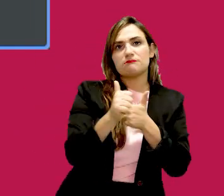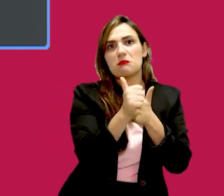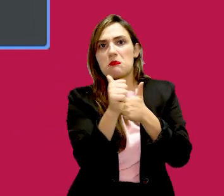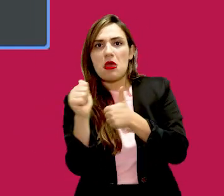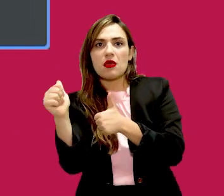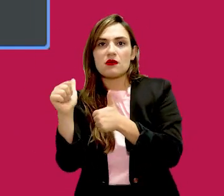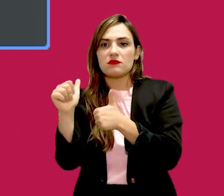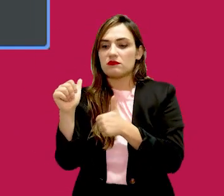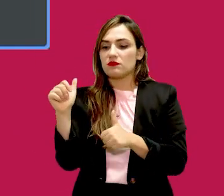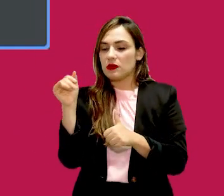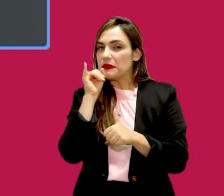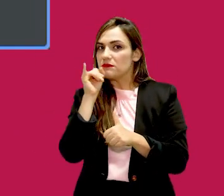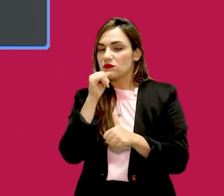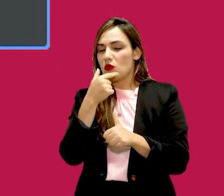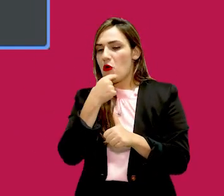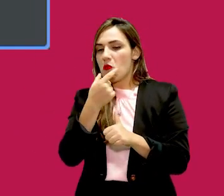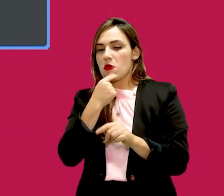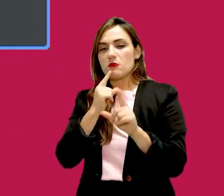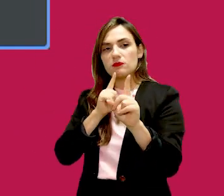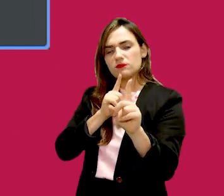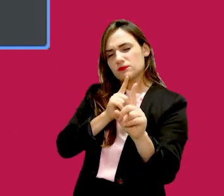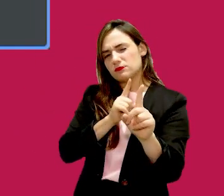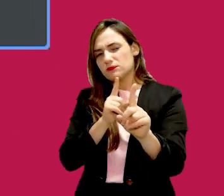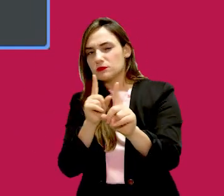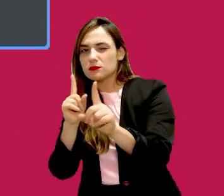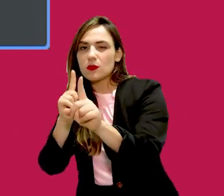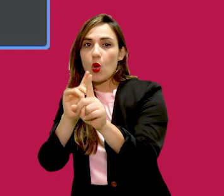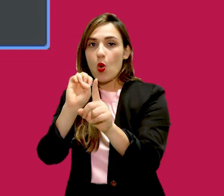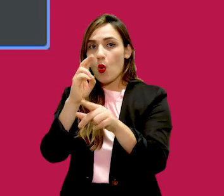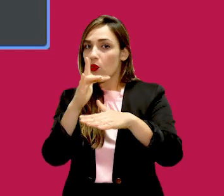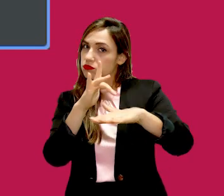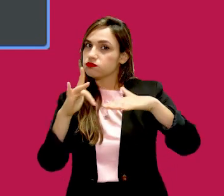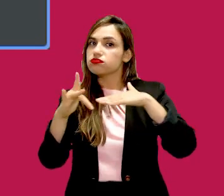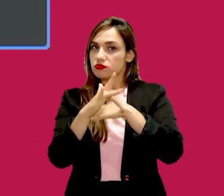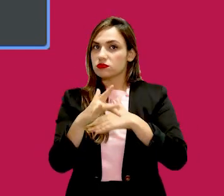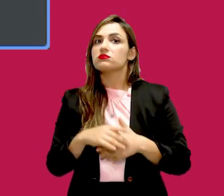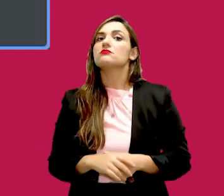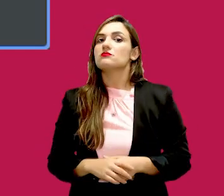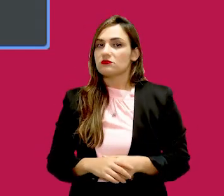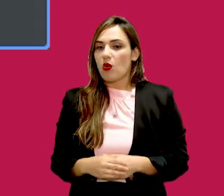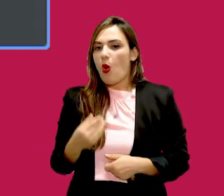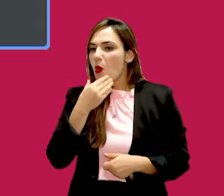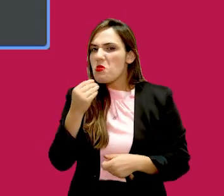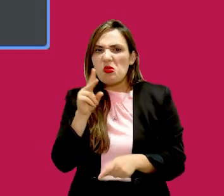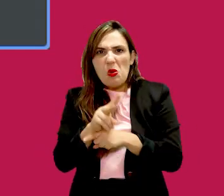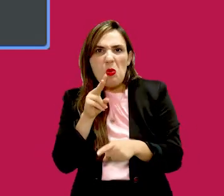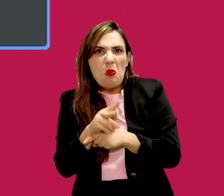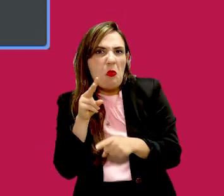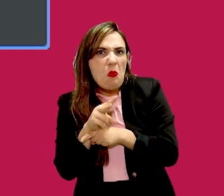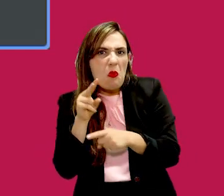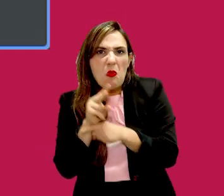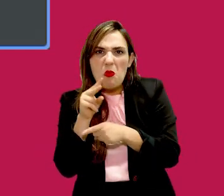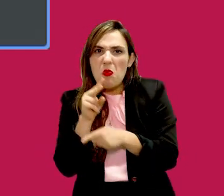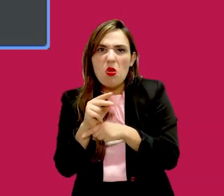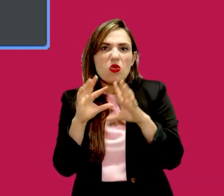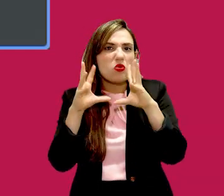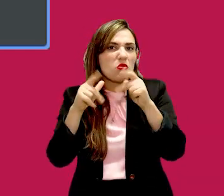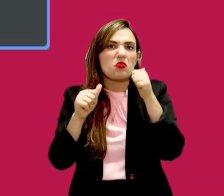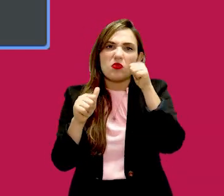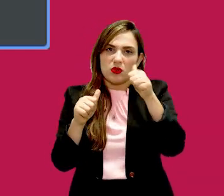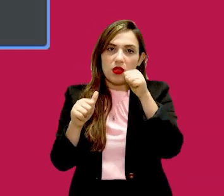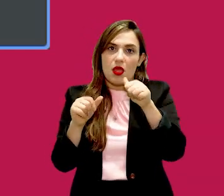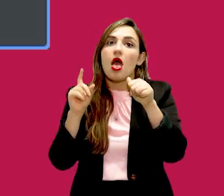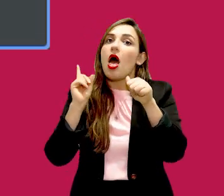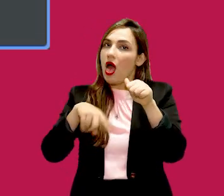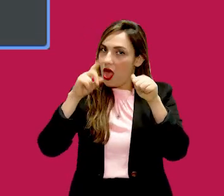persegui-la, seja pessoalmente, presencialmente ou nas redes sociais, né? Ele começa a cuidar de todos os passos que aquela mulher